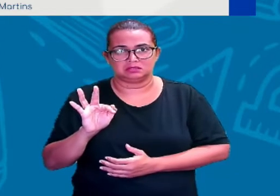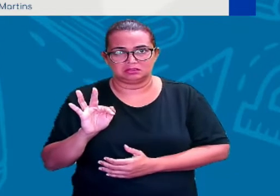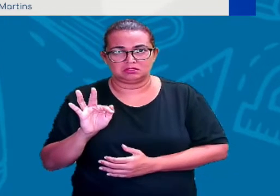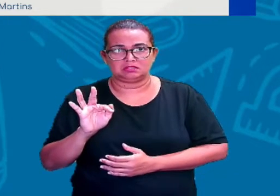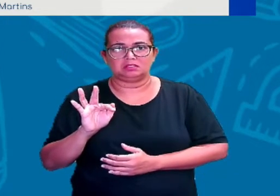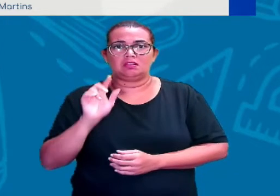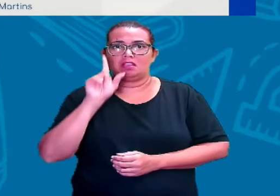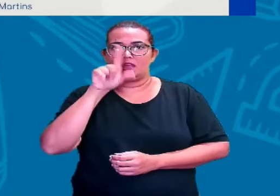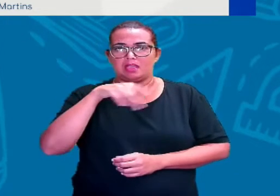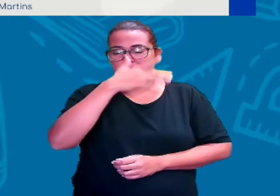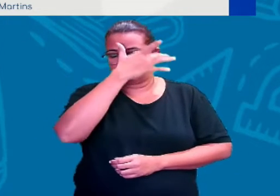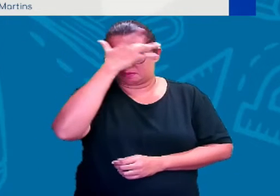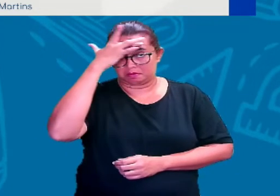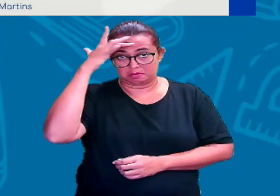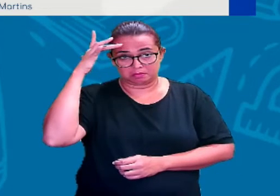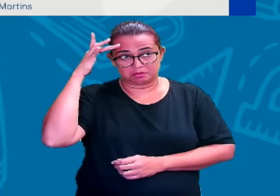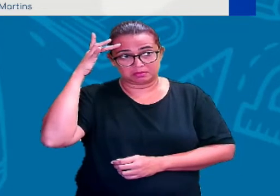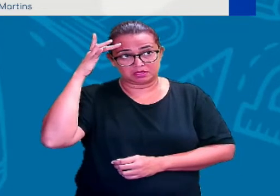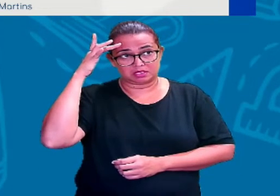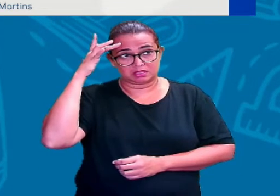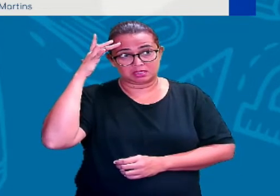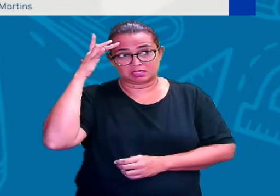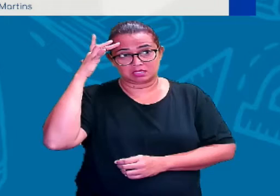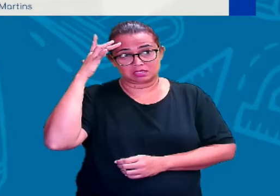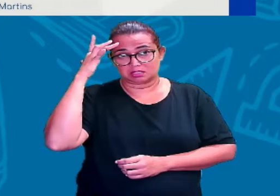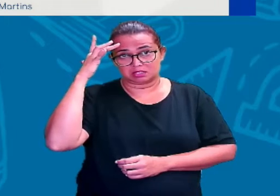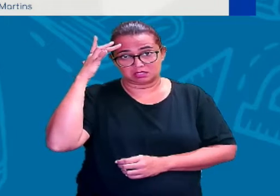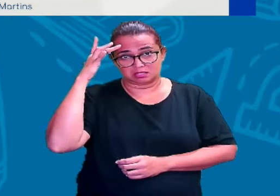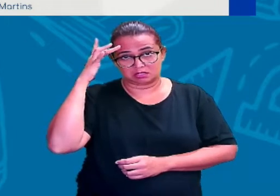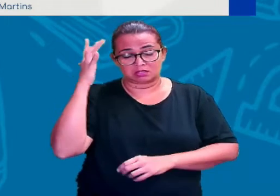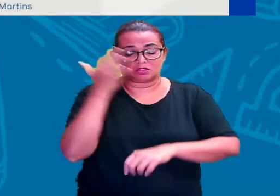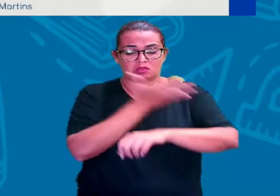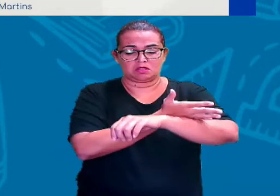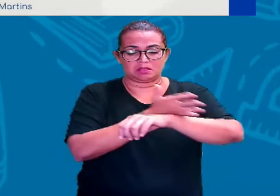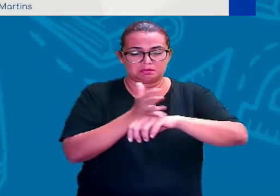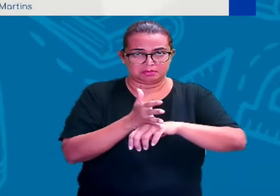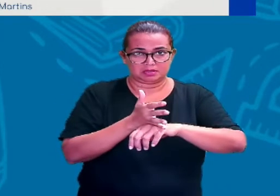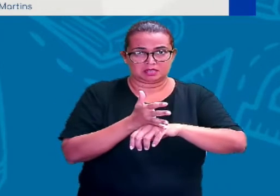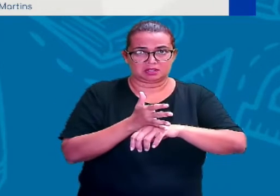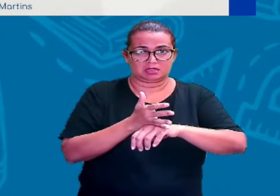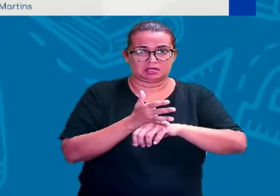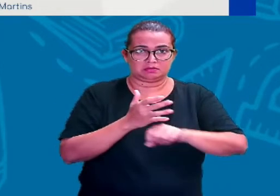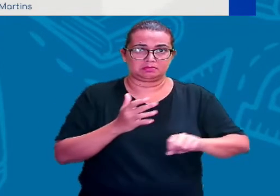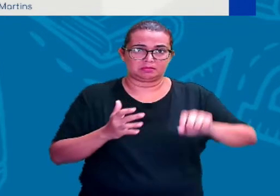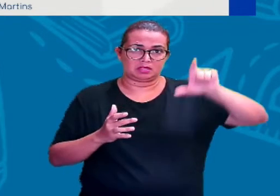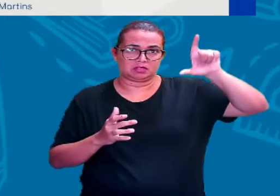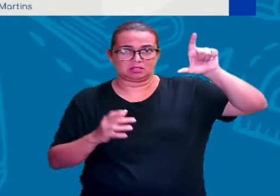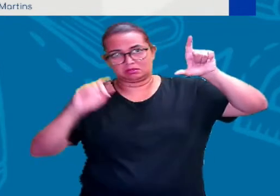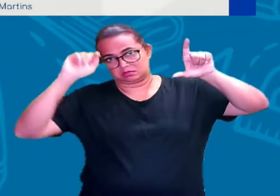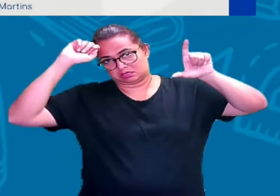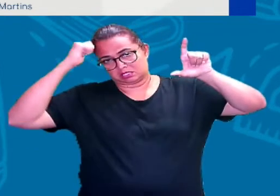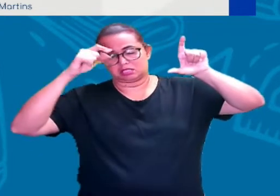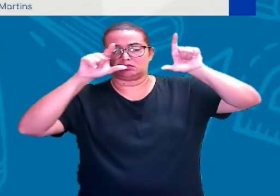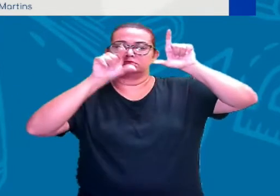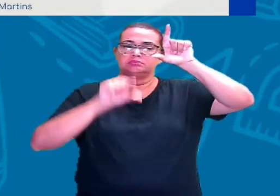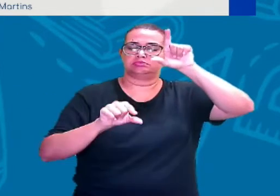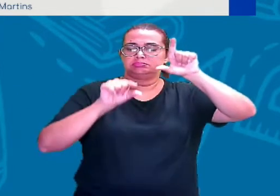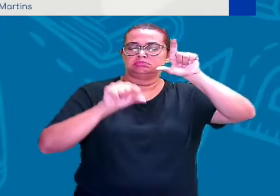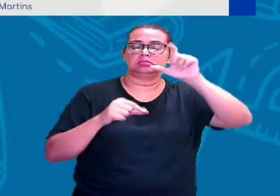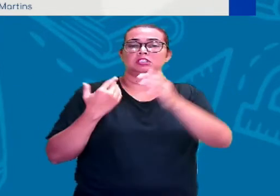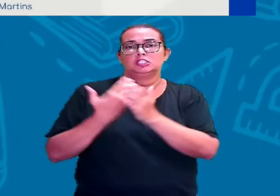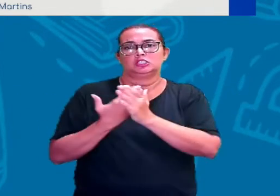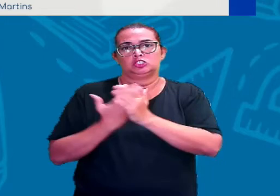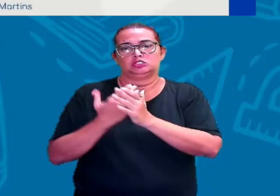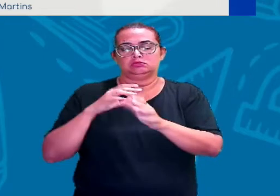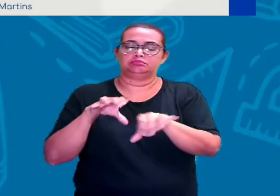de pessoas negras, então brancas. A população negra ela ainda está abaixo, né?